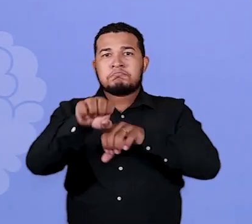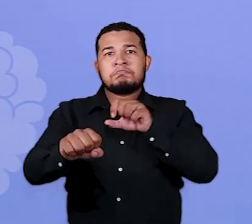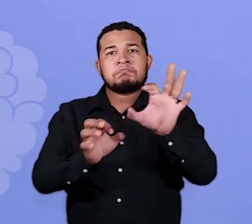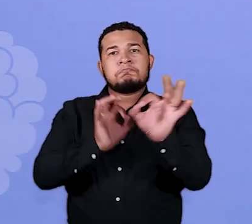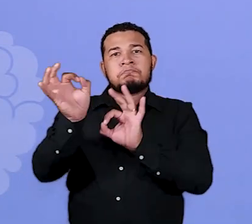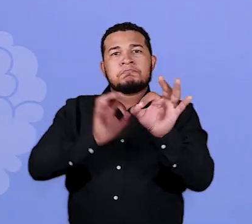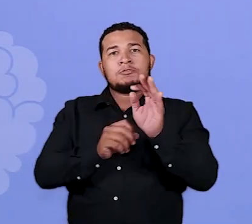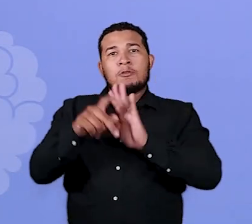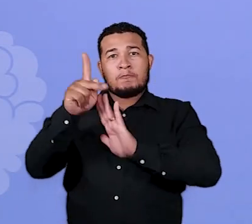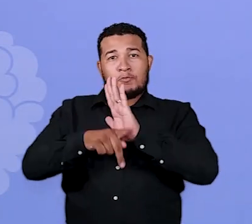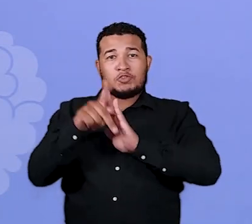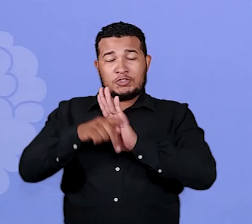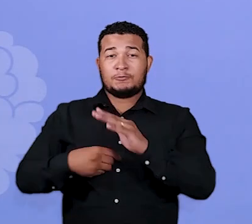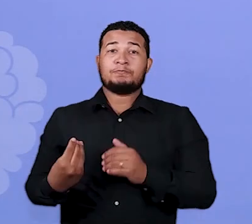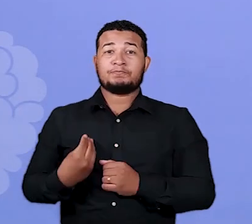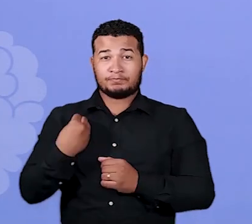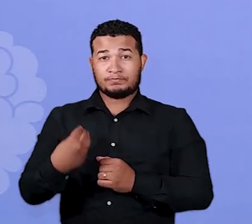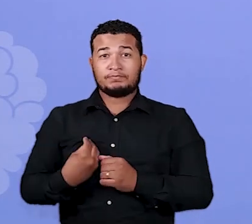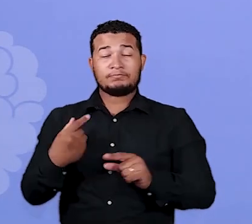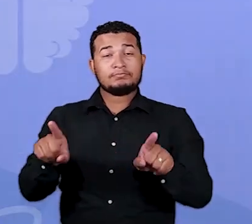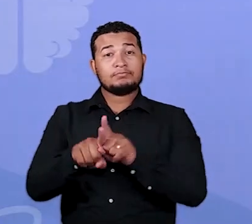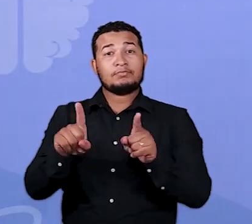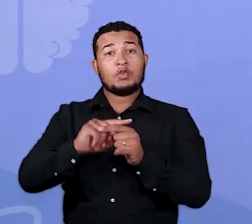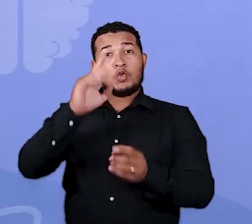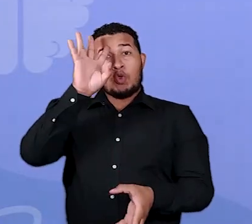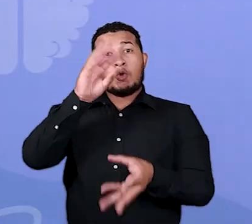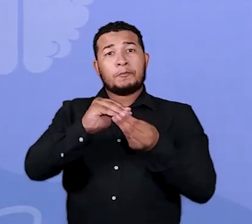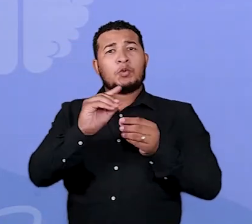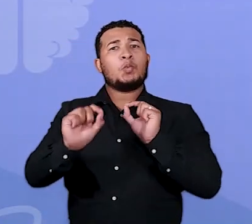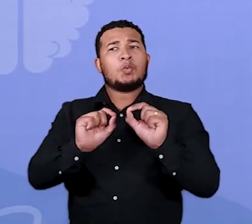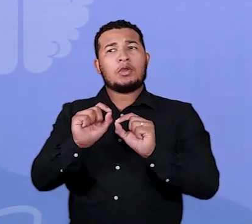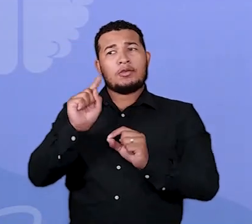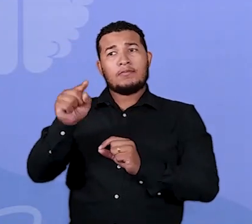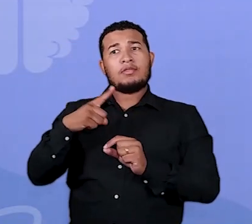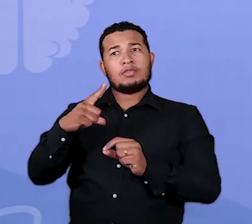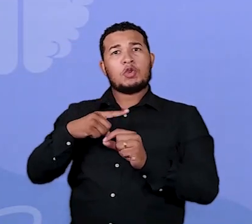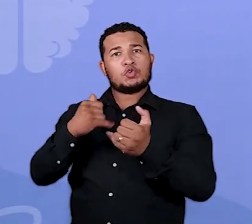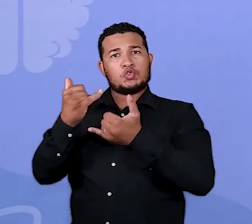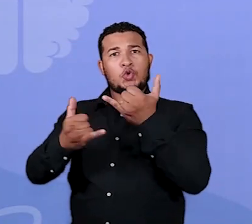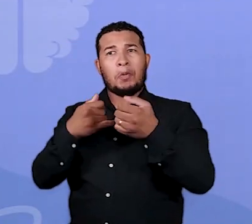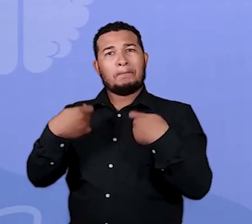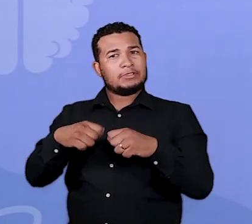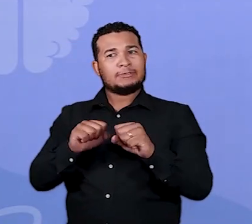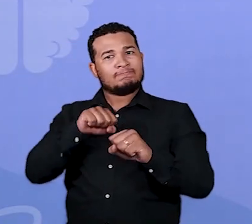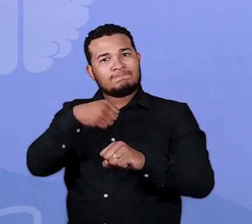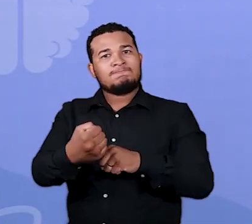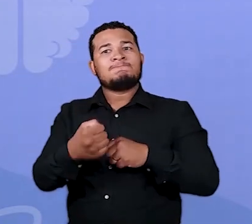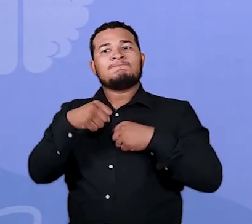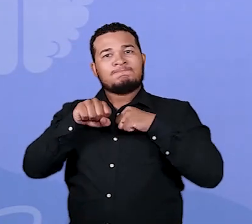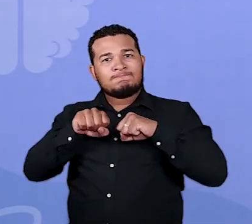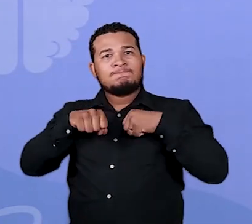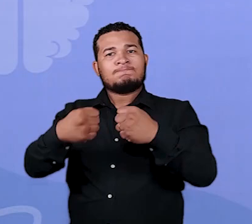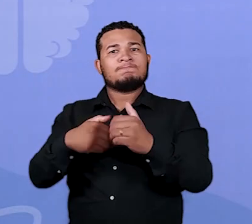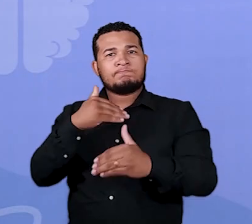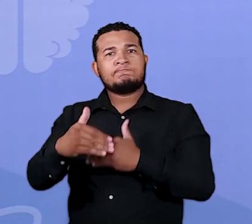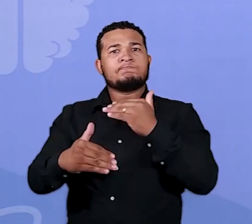final você possa ter o êxito na sua vida. Eu quero agradecer mais uma oportunidade de estar com você e eu espero